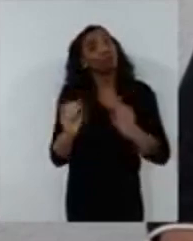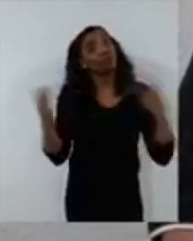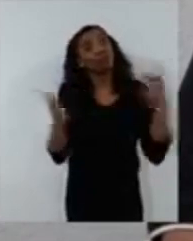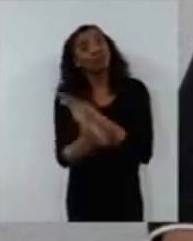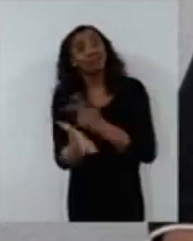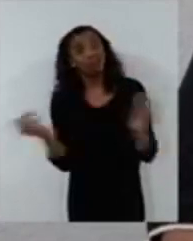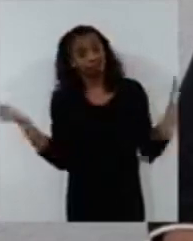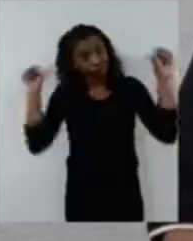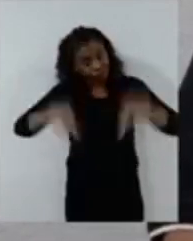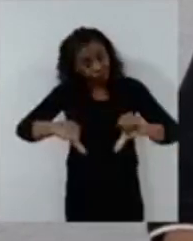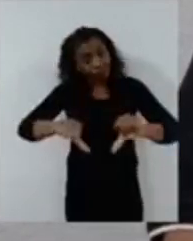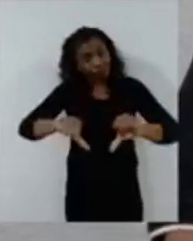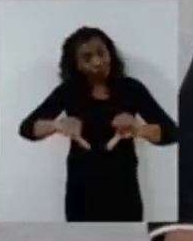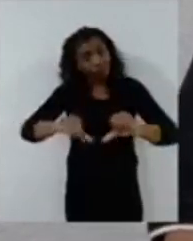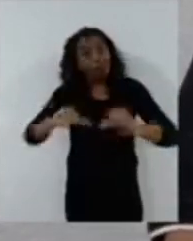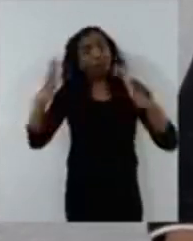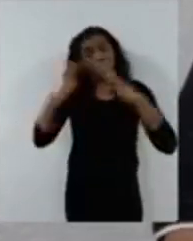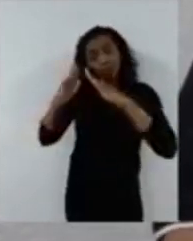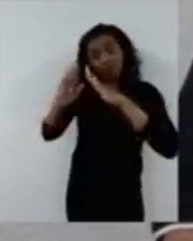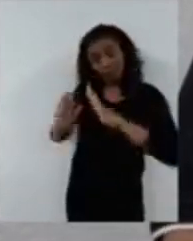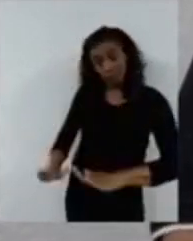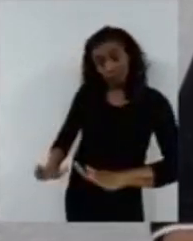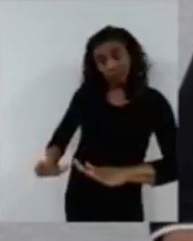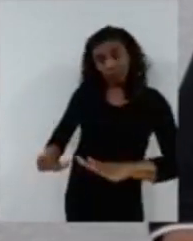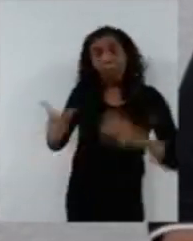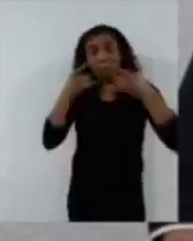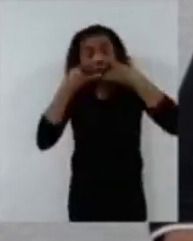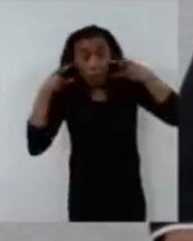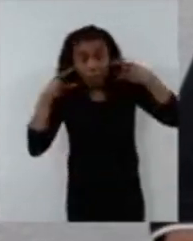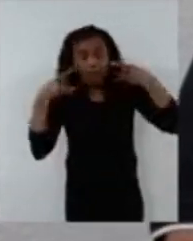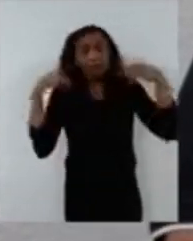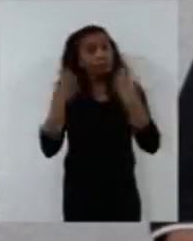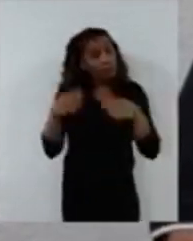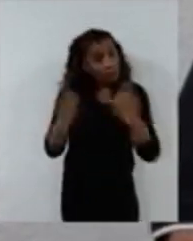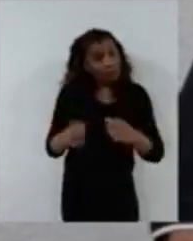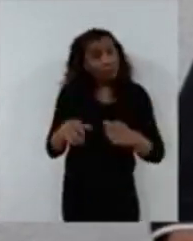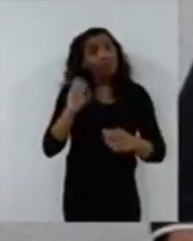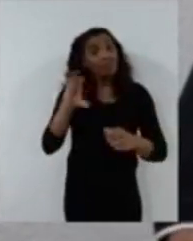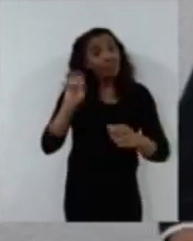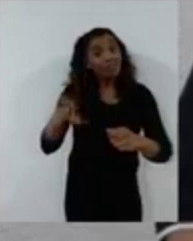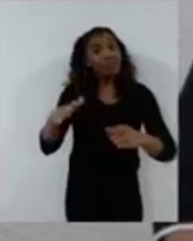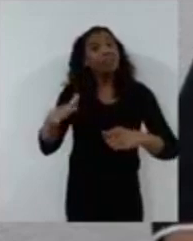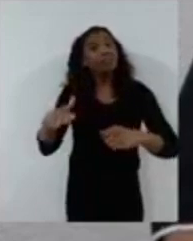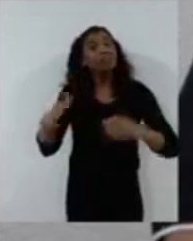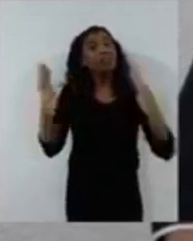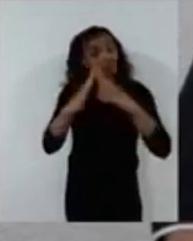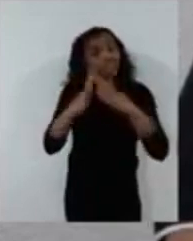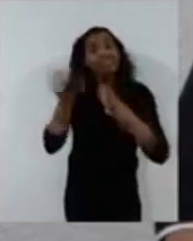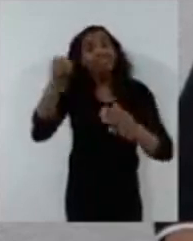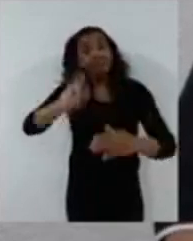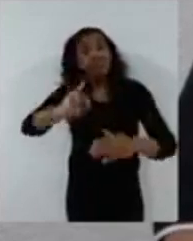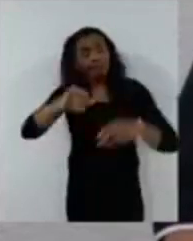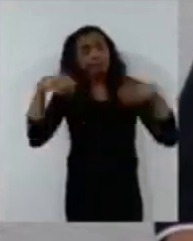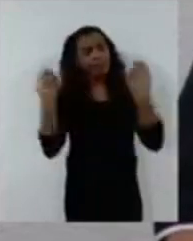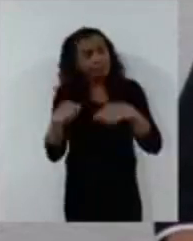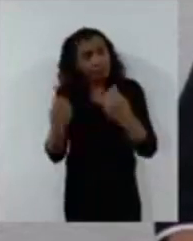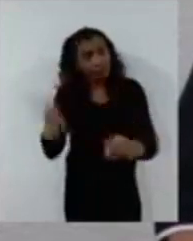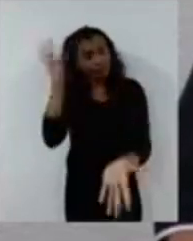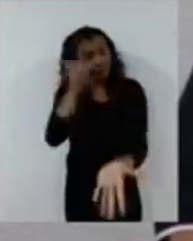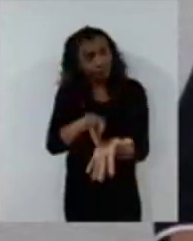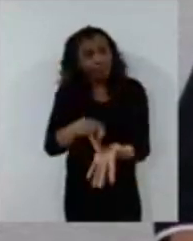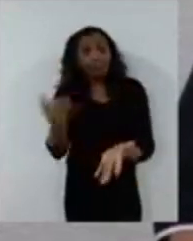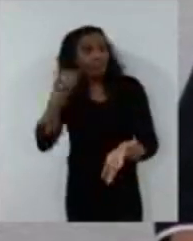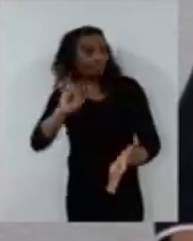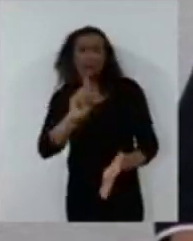use máscara, só saia de casa se você tiver extrema necessidade de sair de casa. Se você